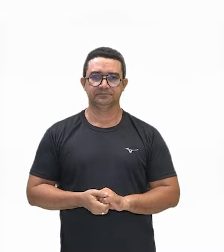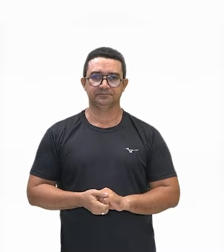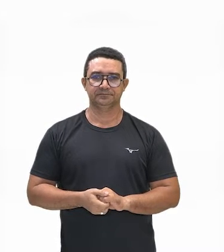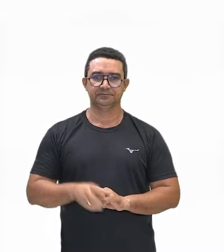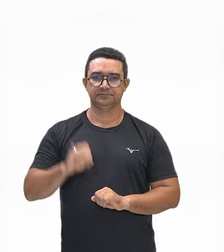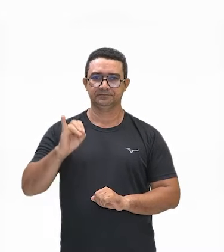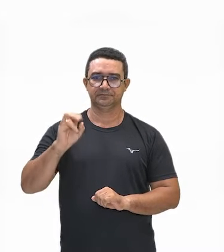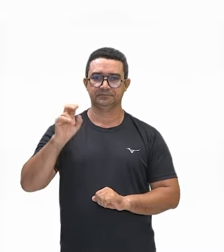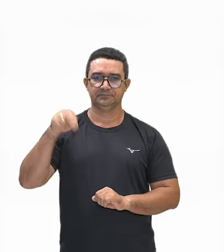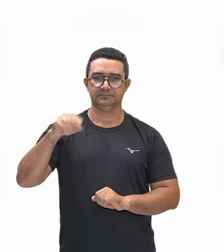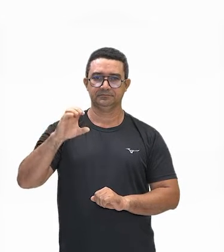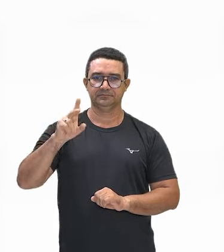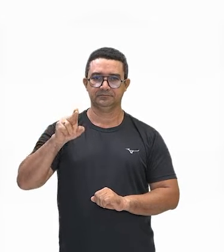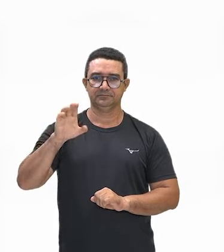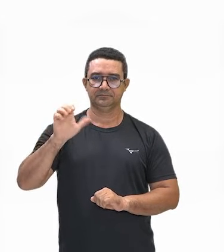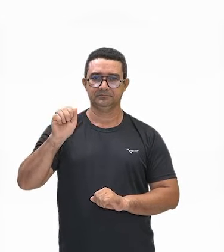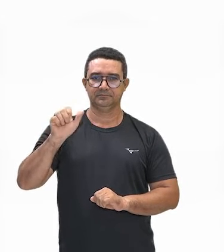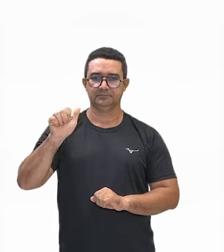agressão, né?